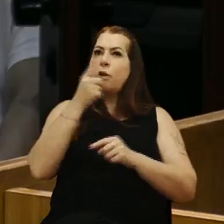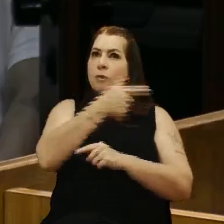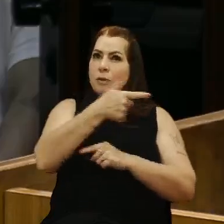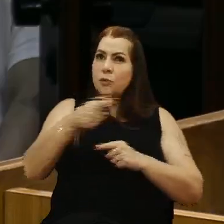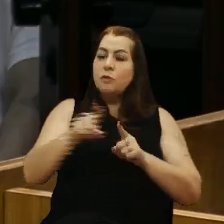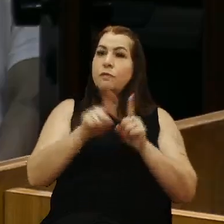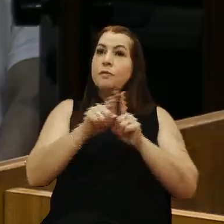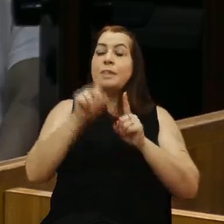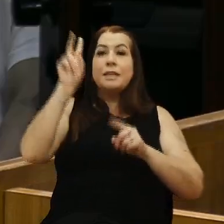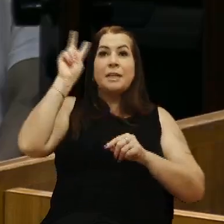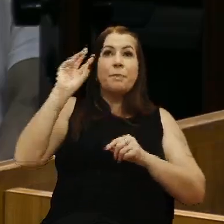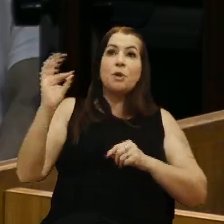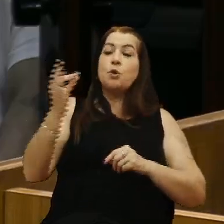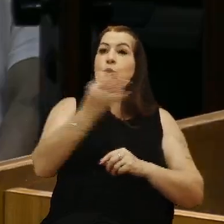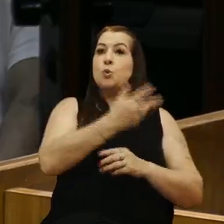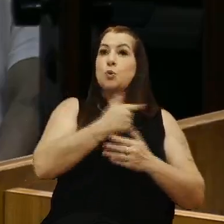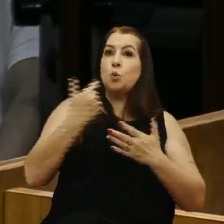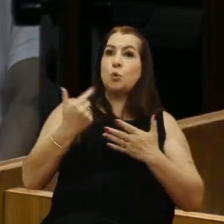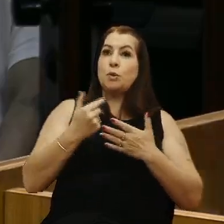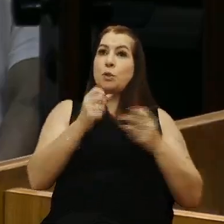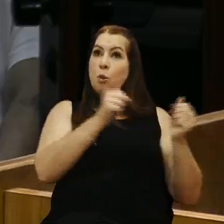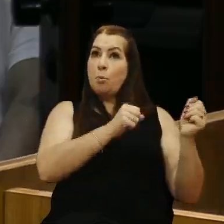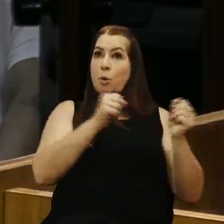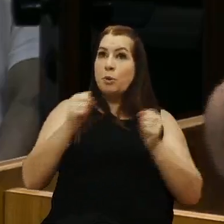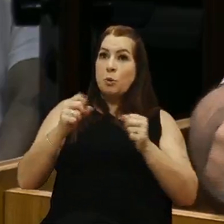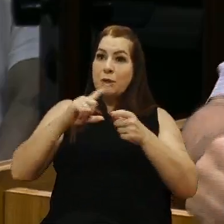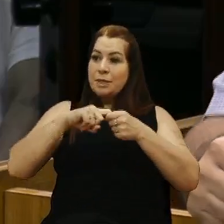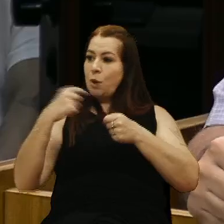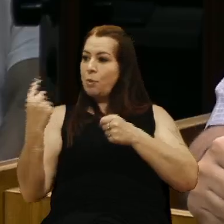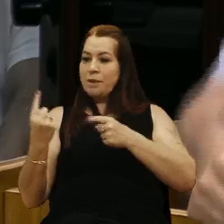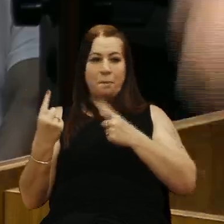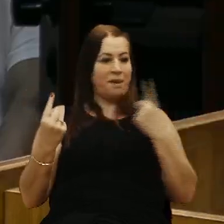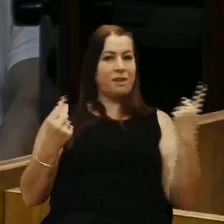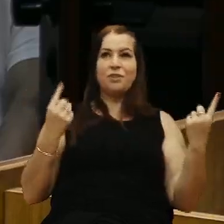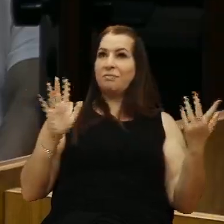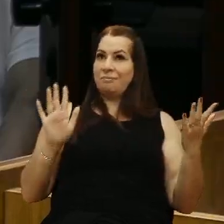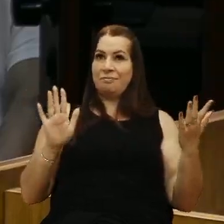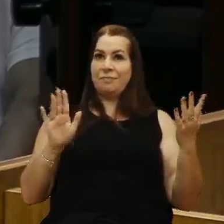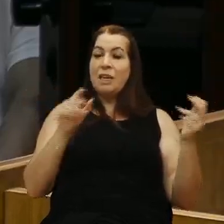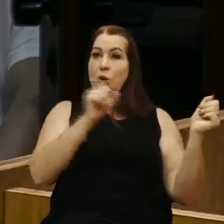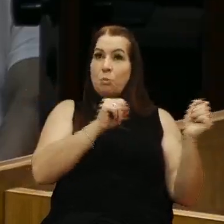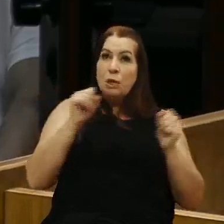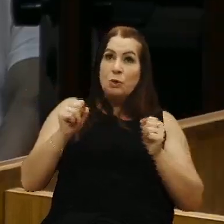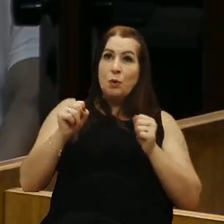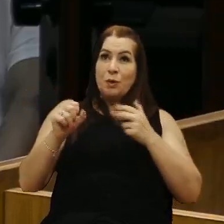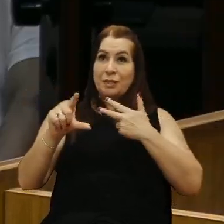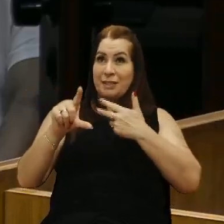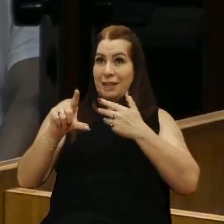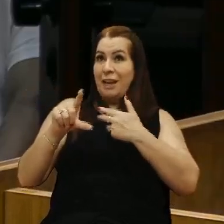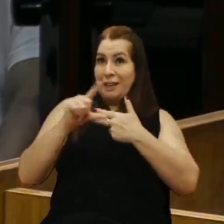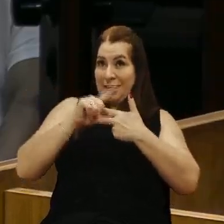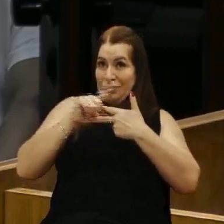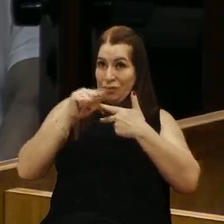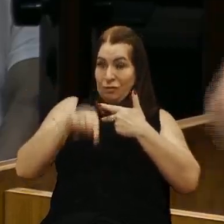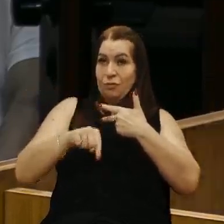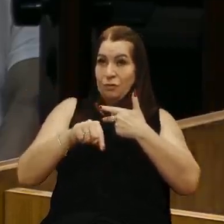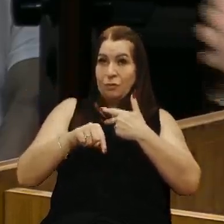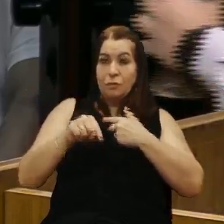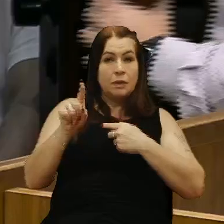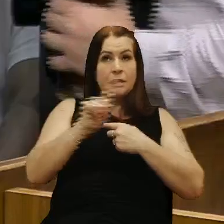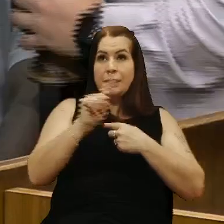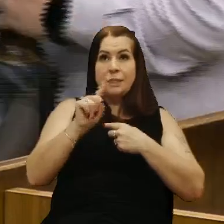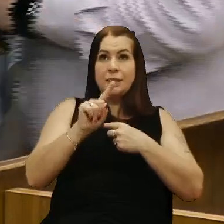enfático em lembrar a todos que os poderes são independentes e que o poder legislativo não